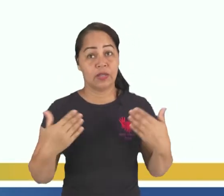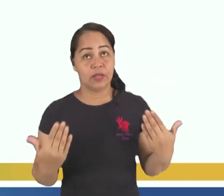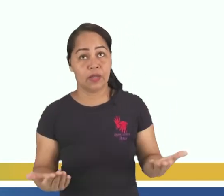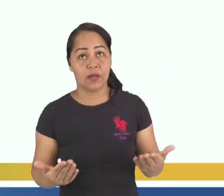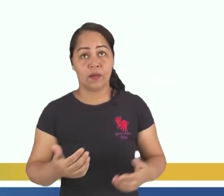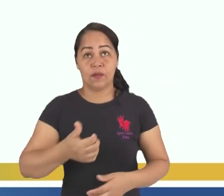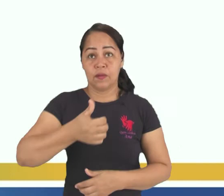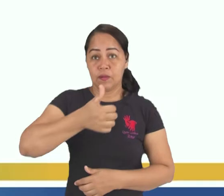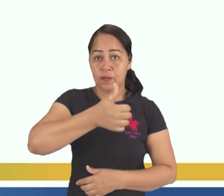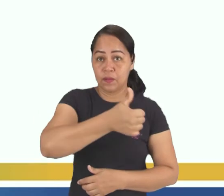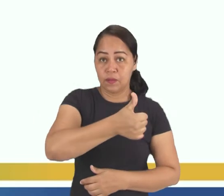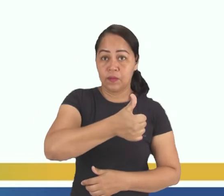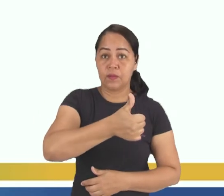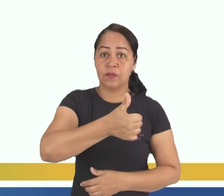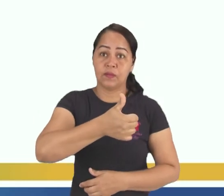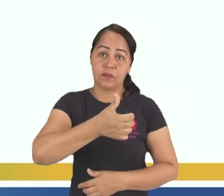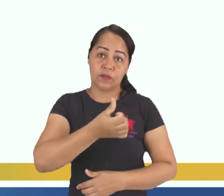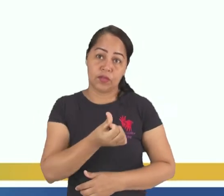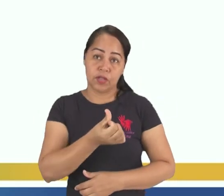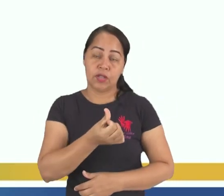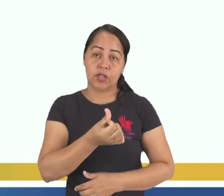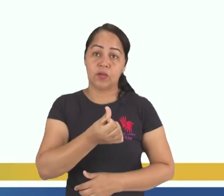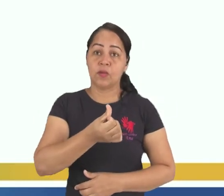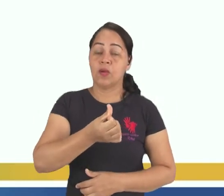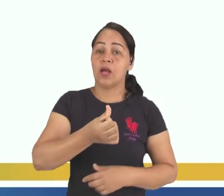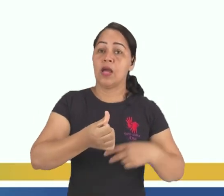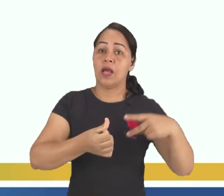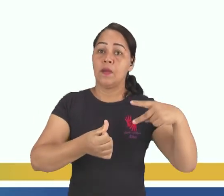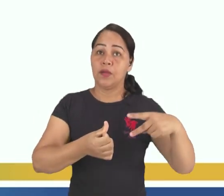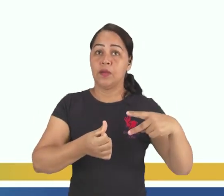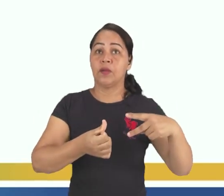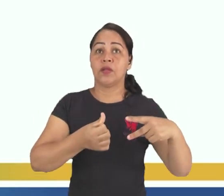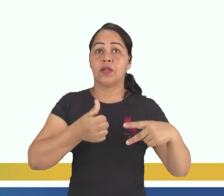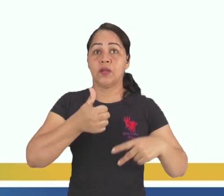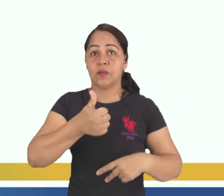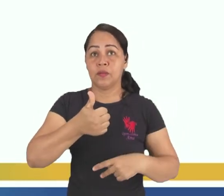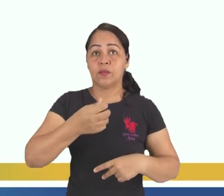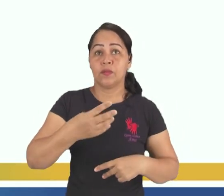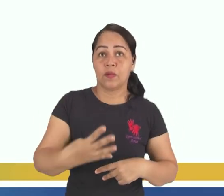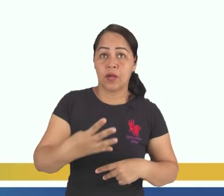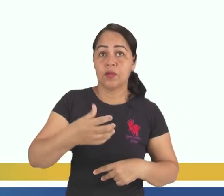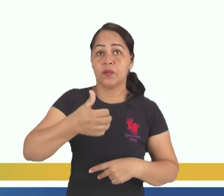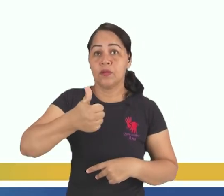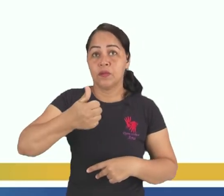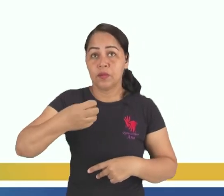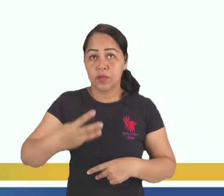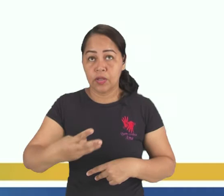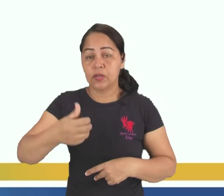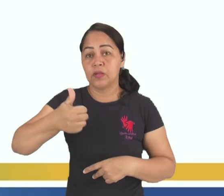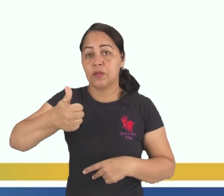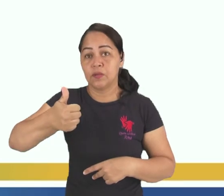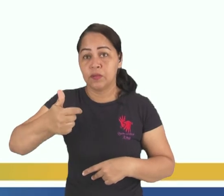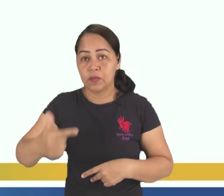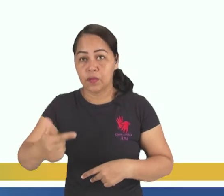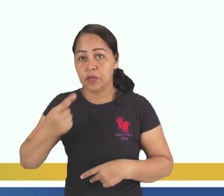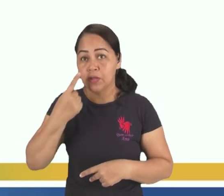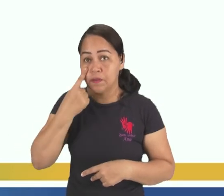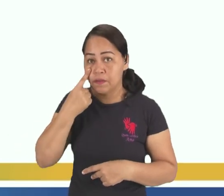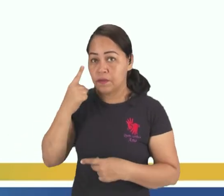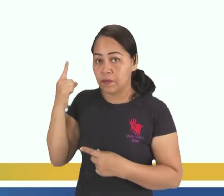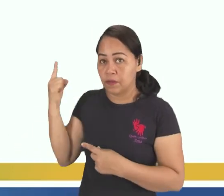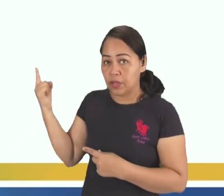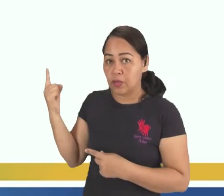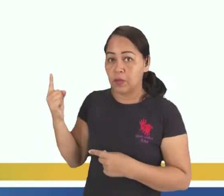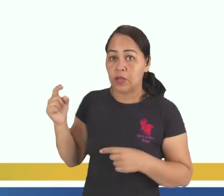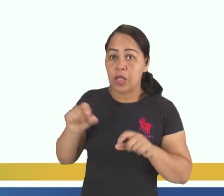é menor que 1/4, que é menor que 1/3, que é menor que 1 sobre 2, porque a parte pintada, ó, ela está aumentando. Ó, de 1/6 para